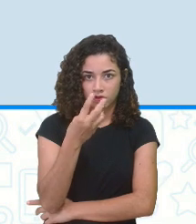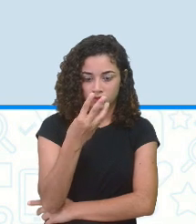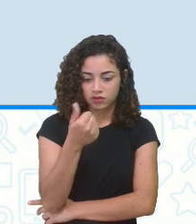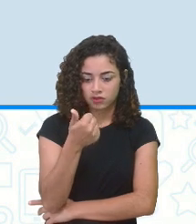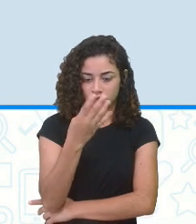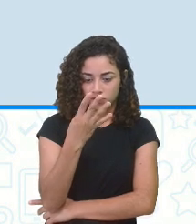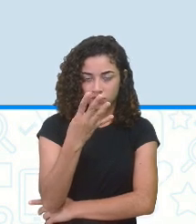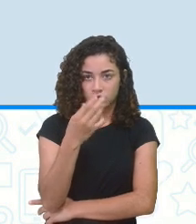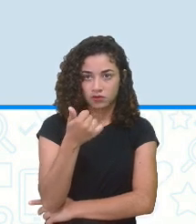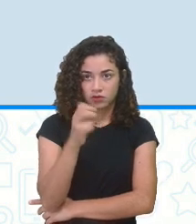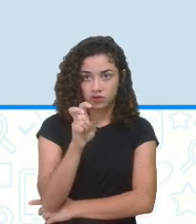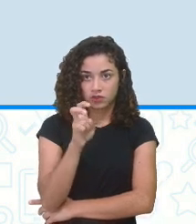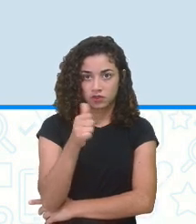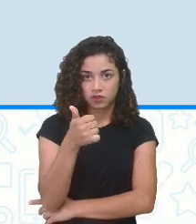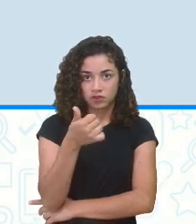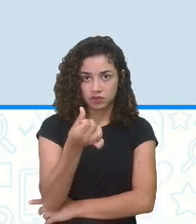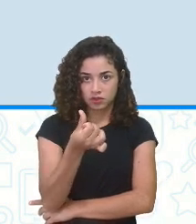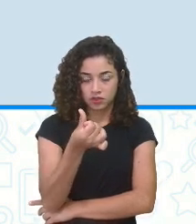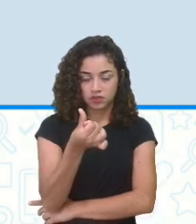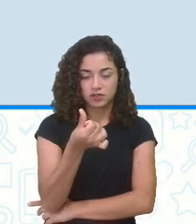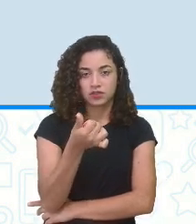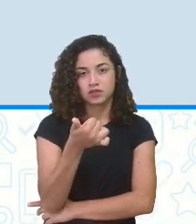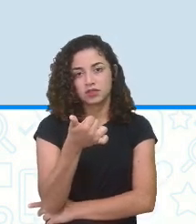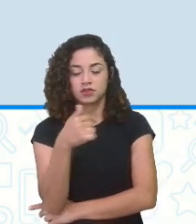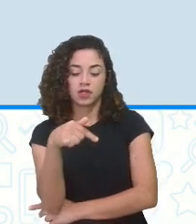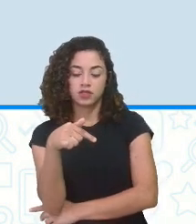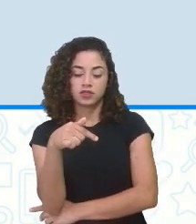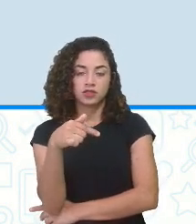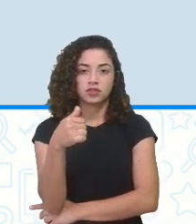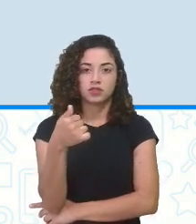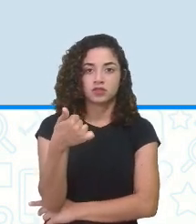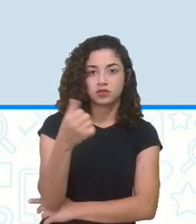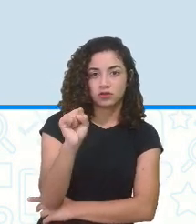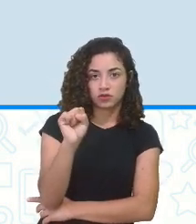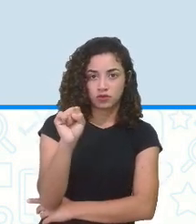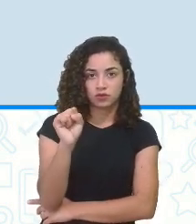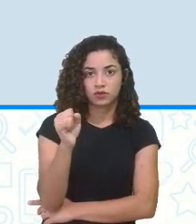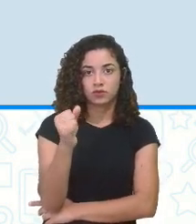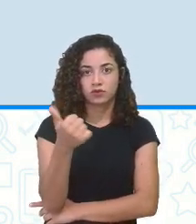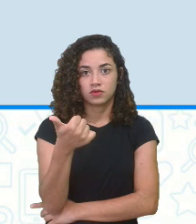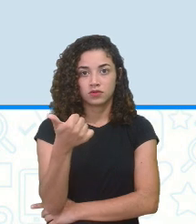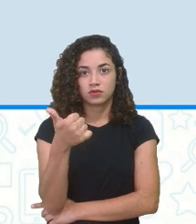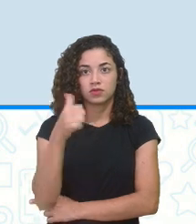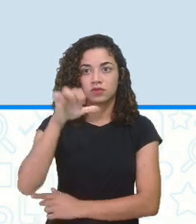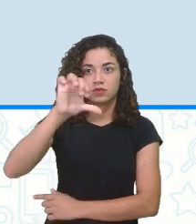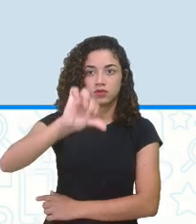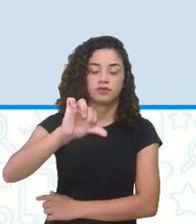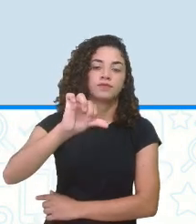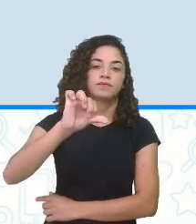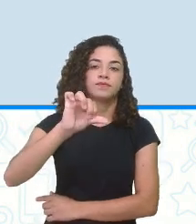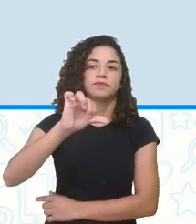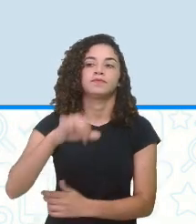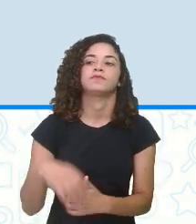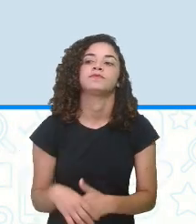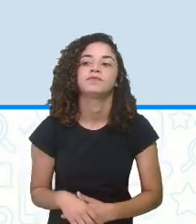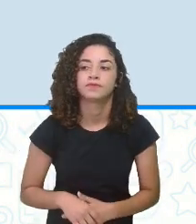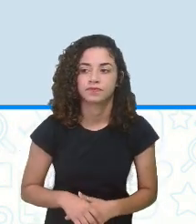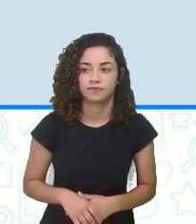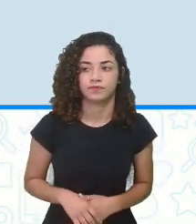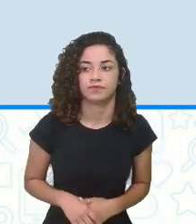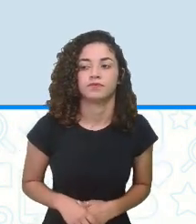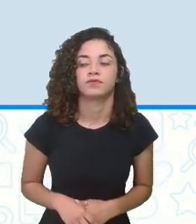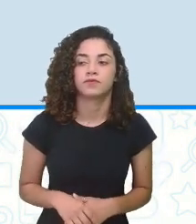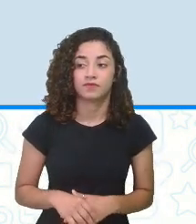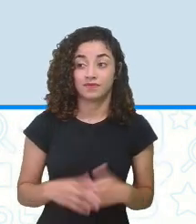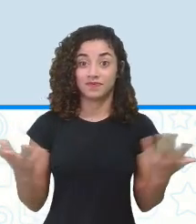14, 15, 16, 17, 18 e 19, tá? E aí a